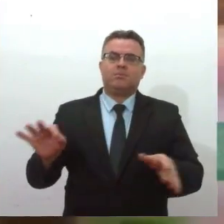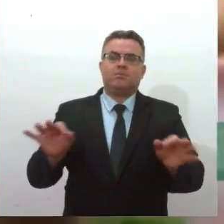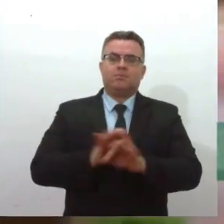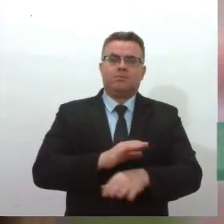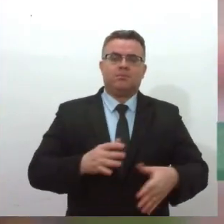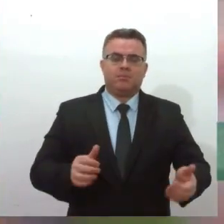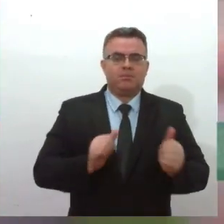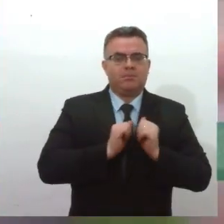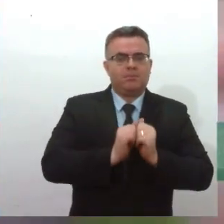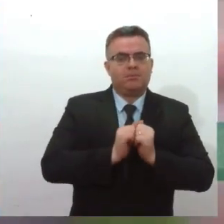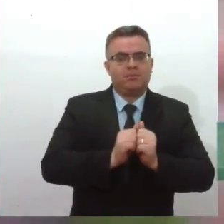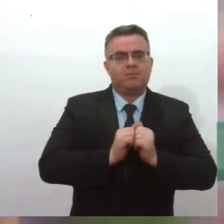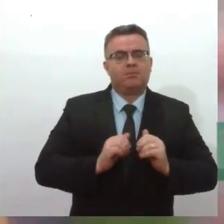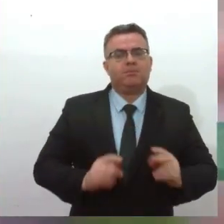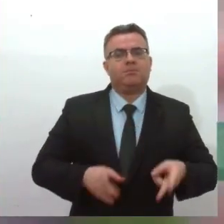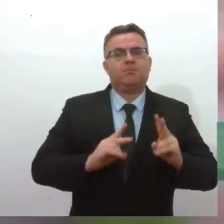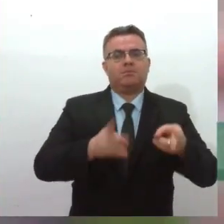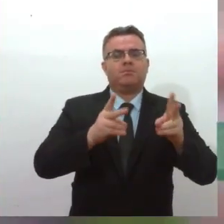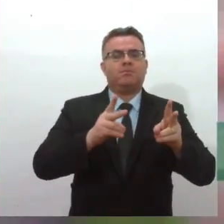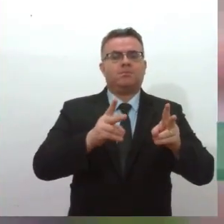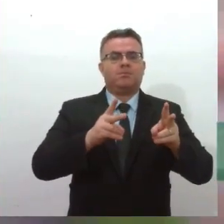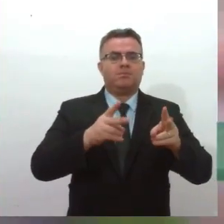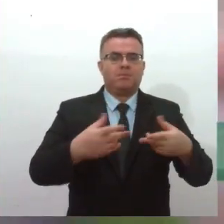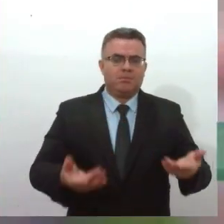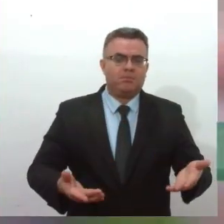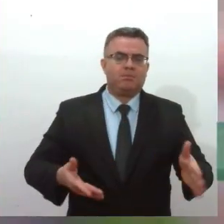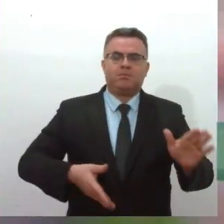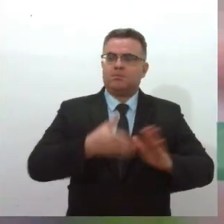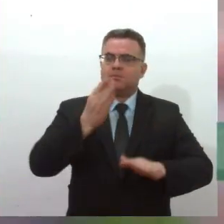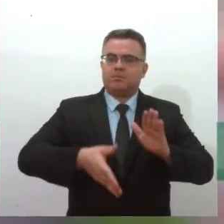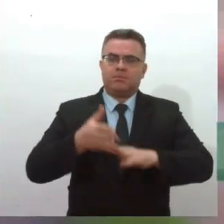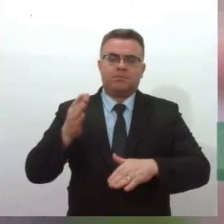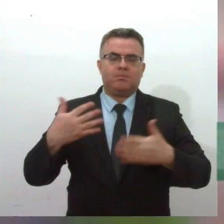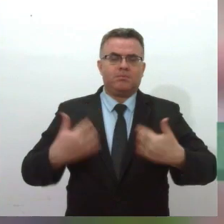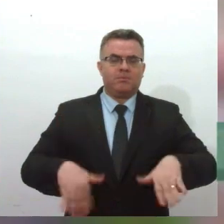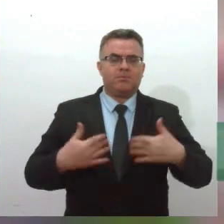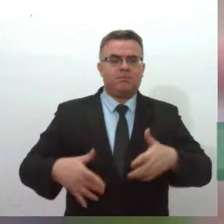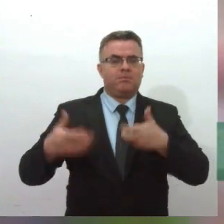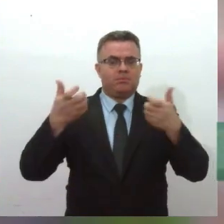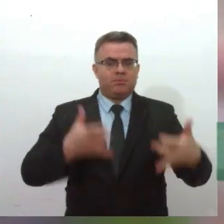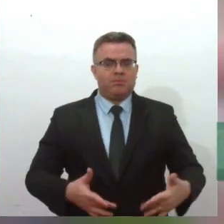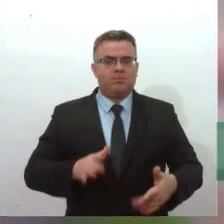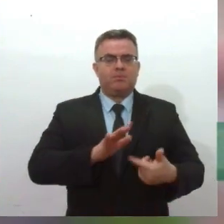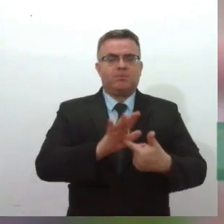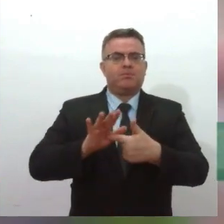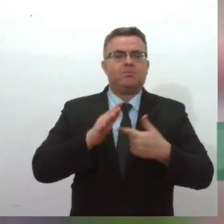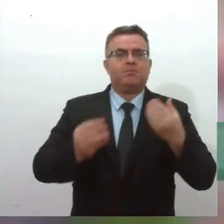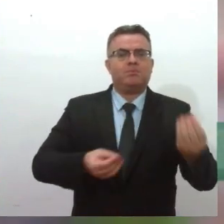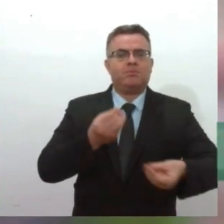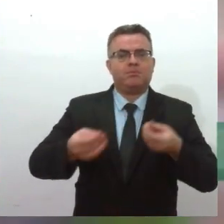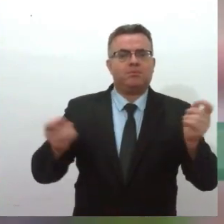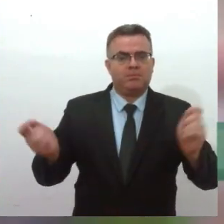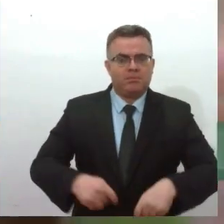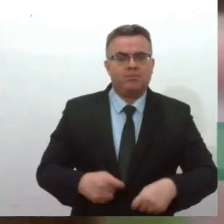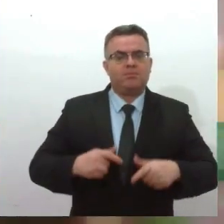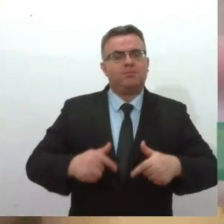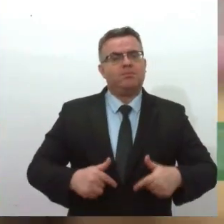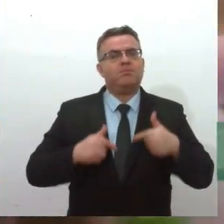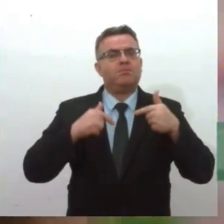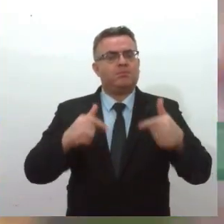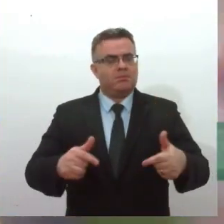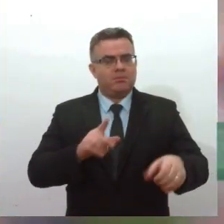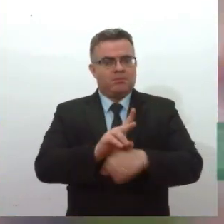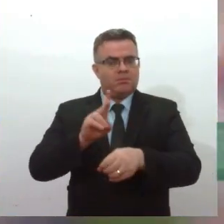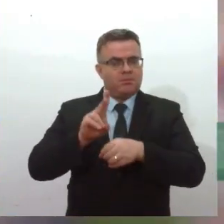acompanhando né Vocês vão acompanhando minhas viagens eu vou falando sobre esse tema e mostrando como é que a gente pode est agindo em benefício da